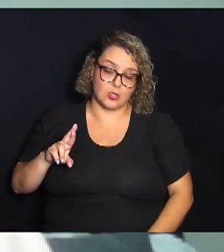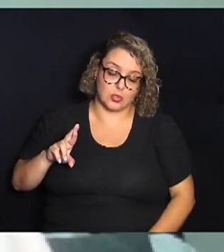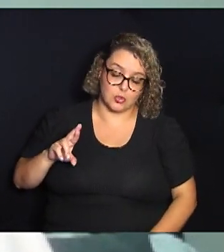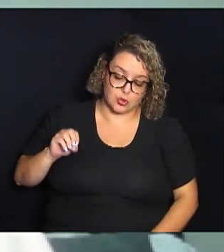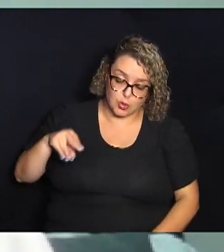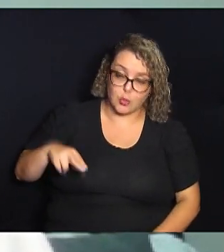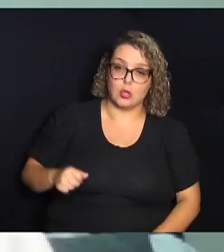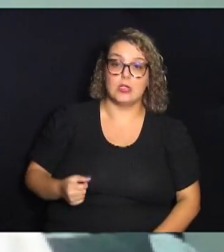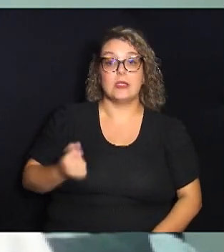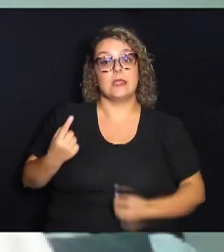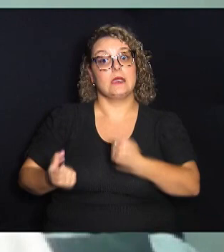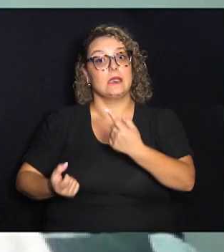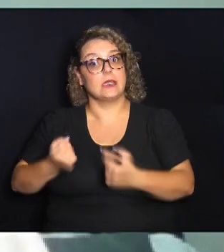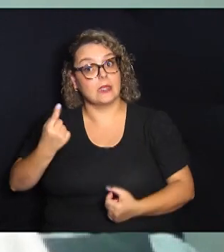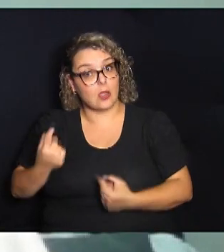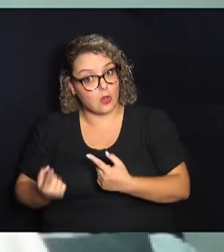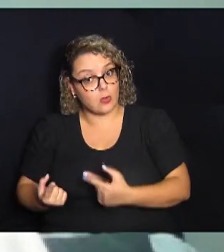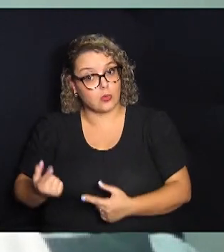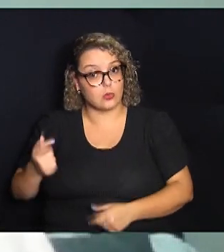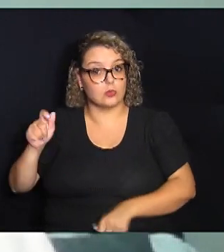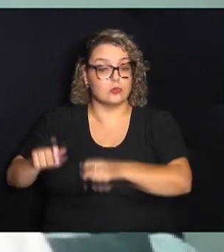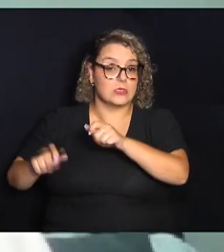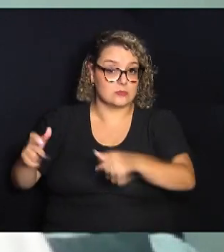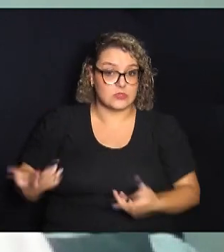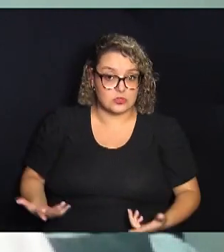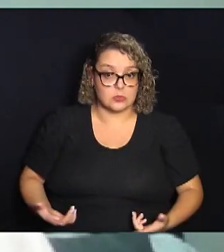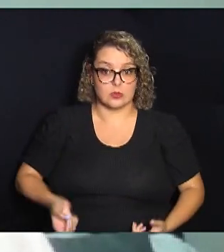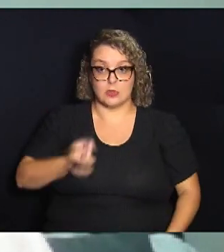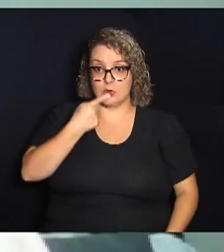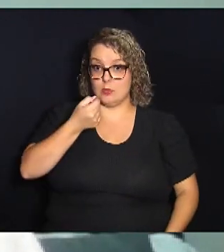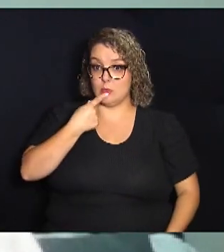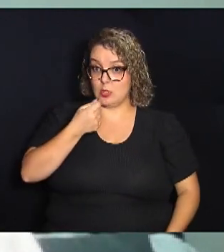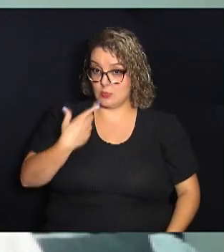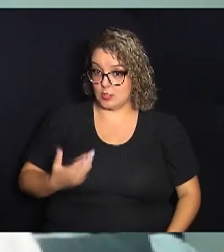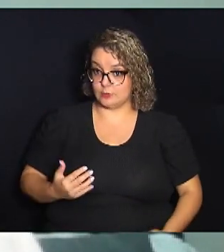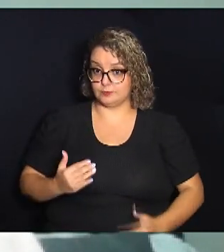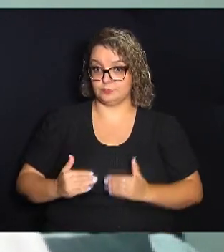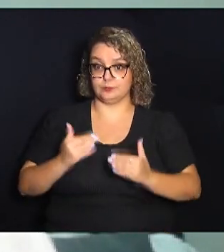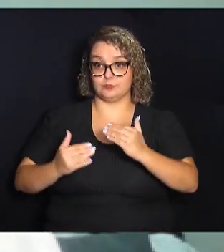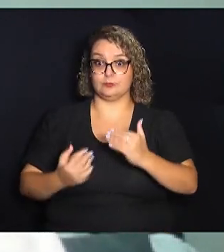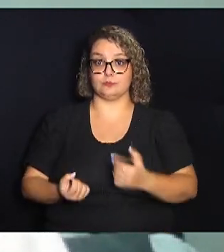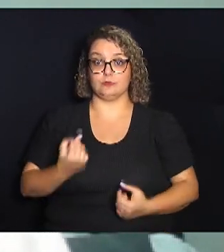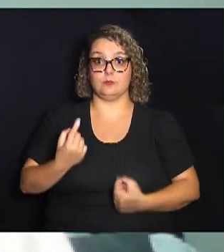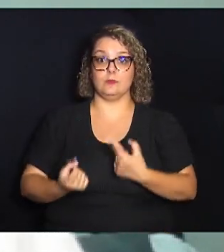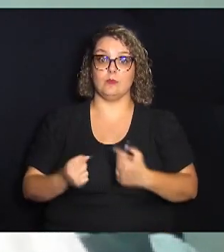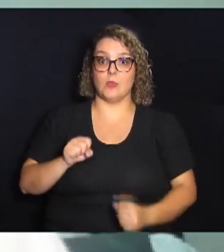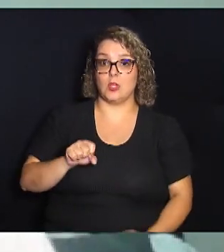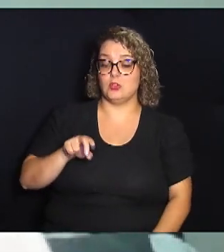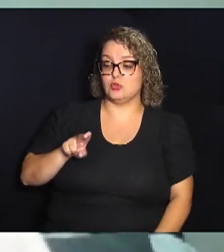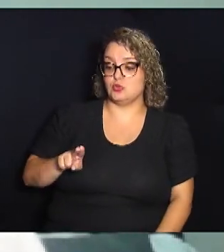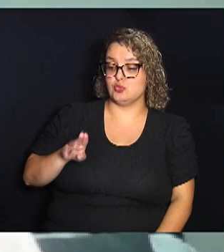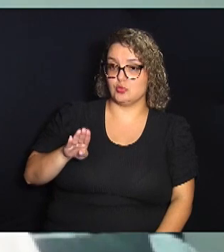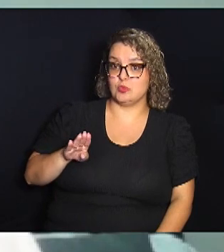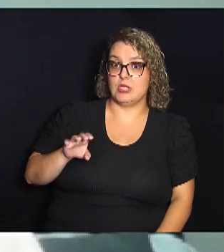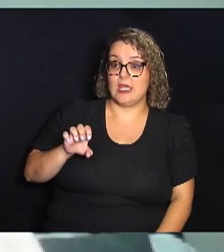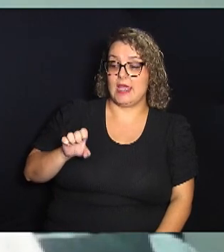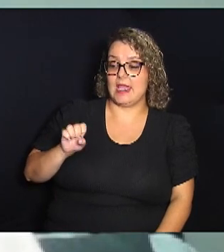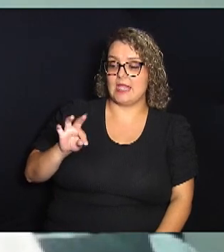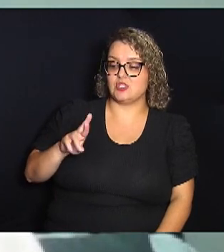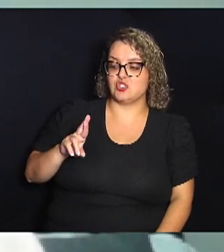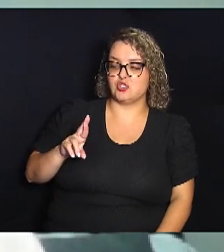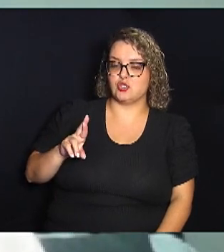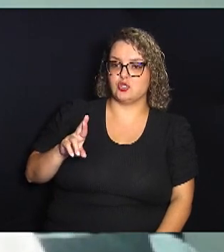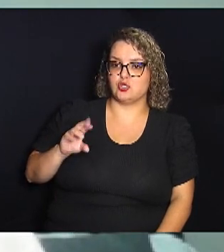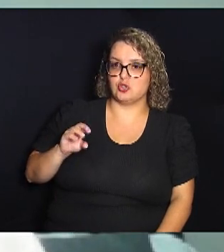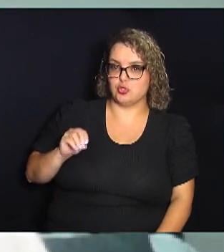ingestão de hormônio via oral, de estradiol via oral, ela aumenta a produção de alguns subtipos de estrona, que isso pode aumentar o risco de câncer